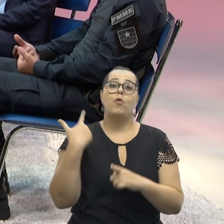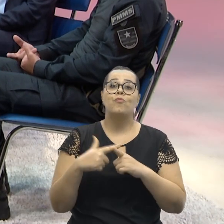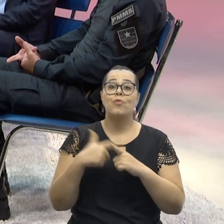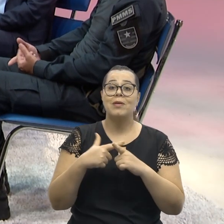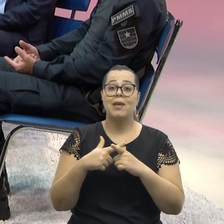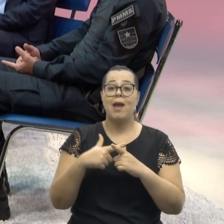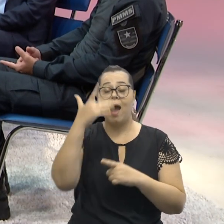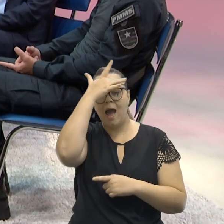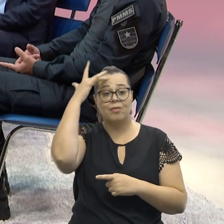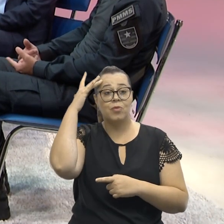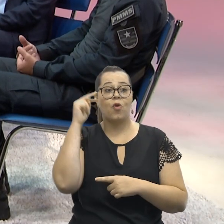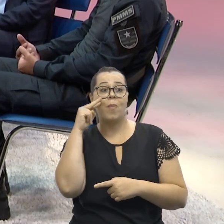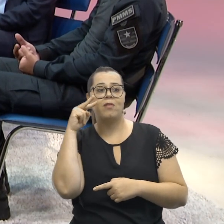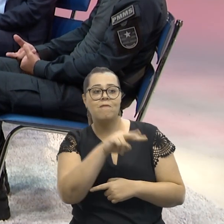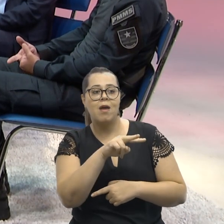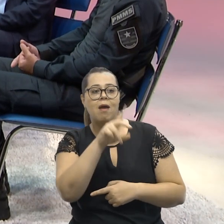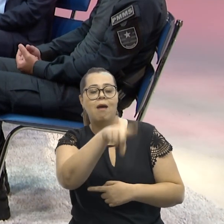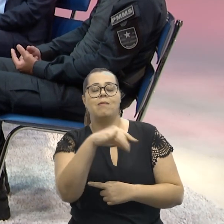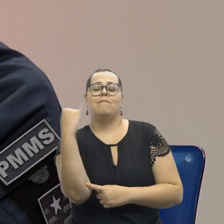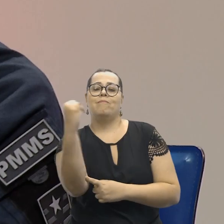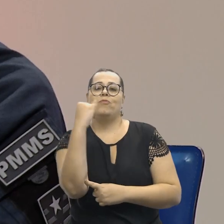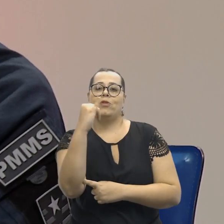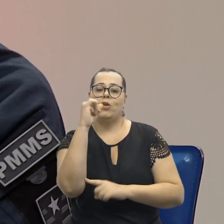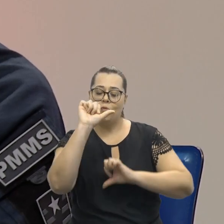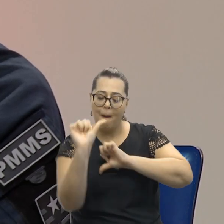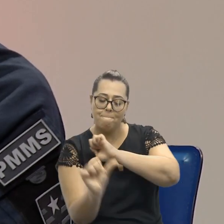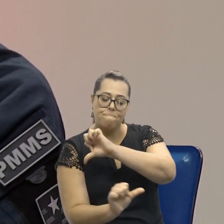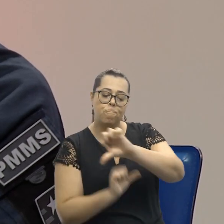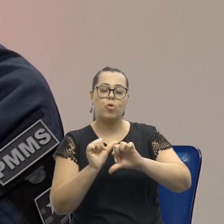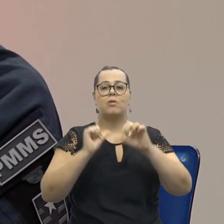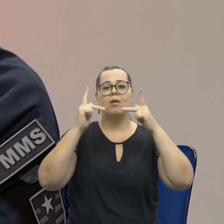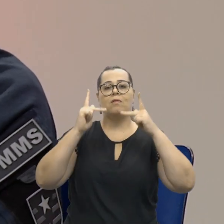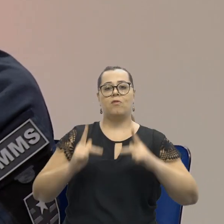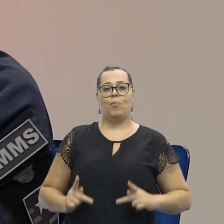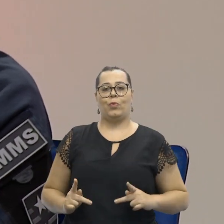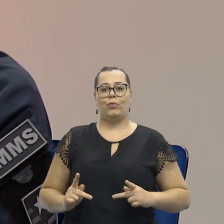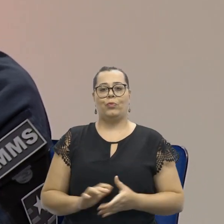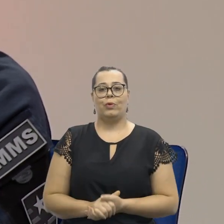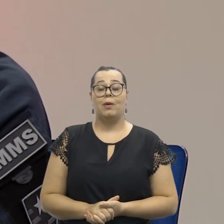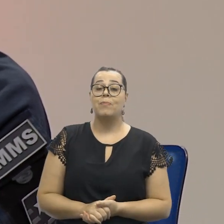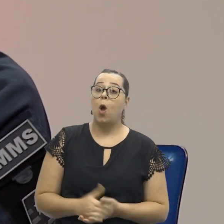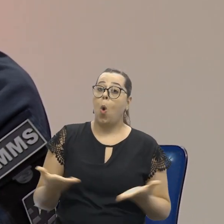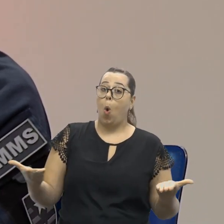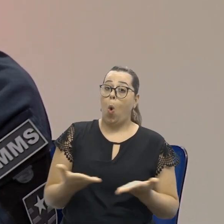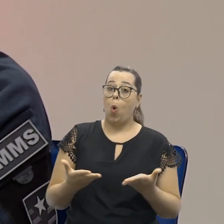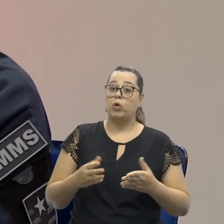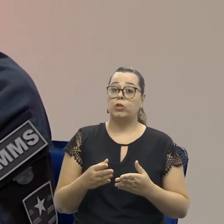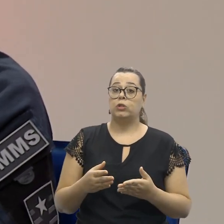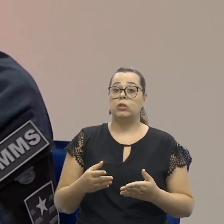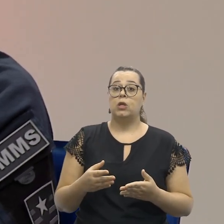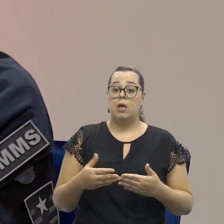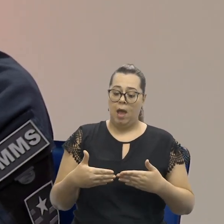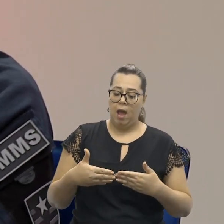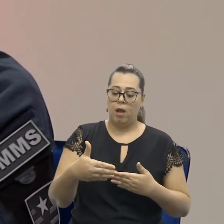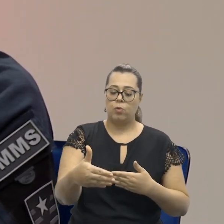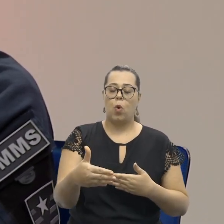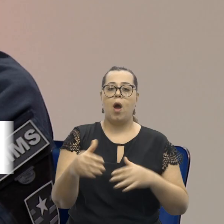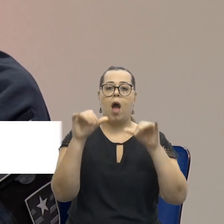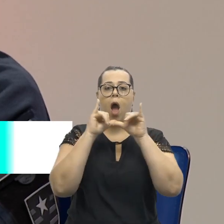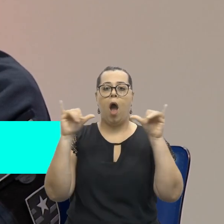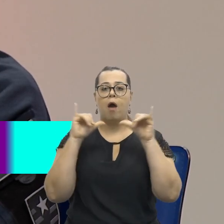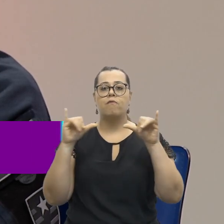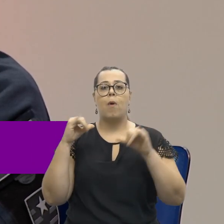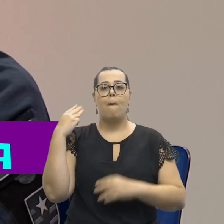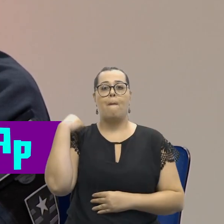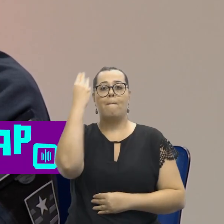mais a gente fala de trânsito, mais as pessoas percebem a necessidade de uma nova postura no trânsito. E o tema da campanha desse ano do Maio